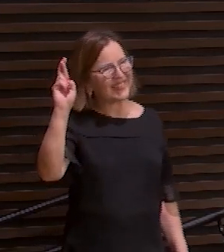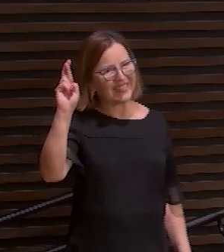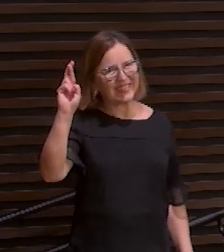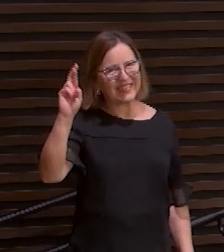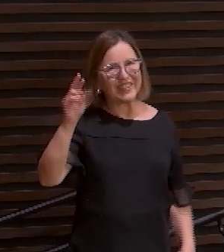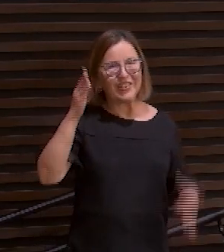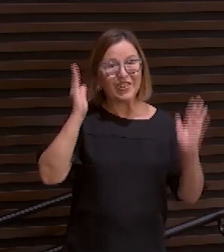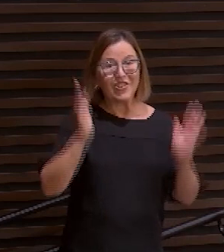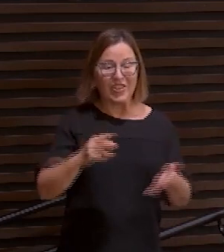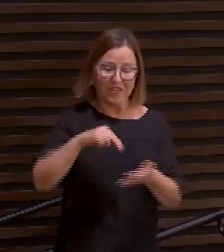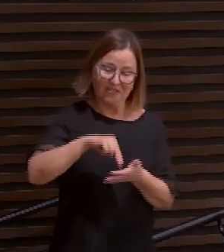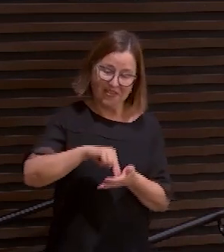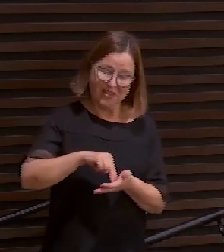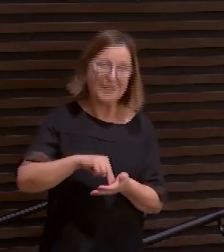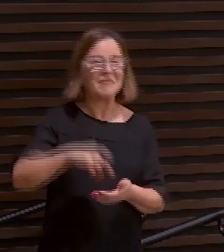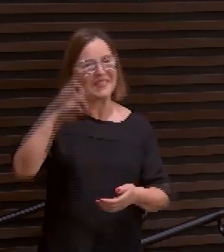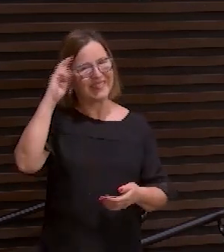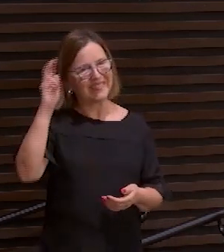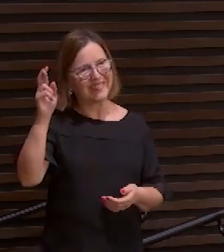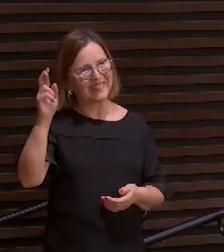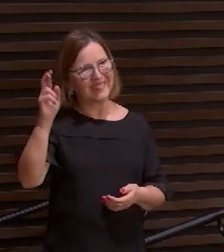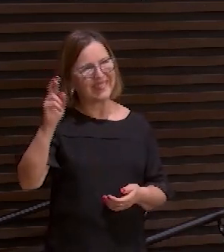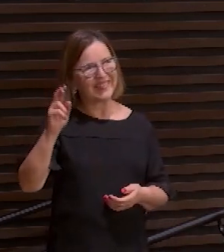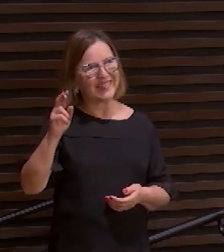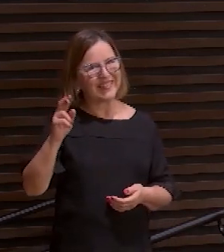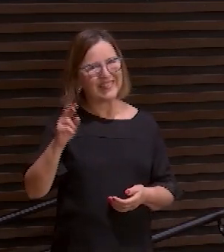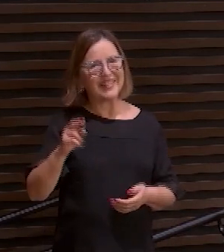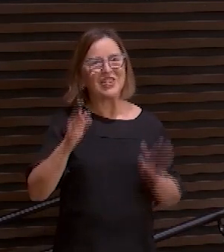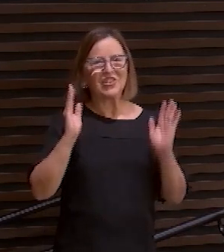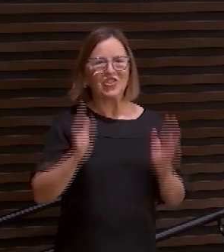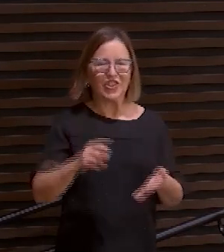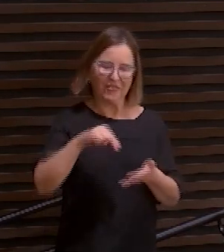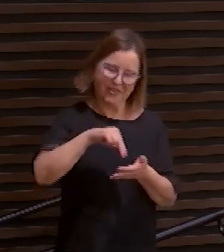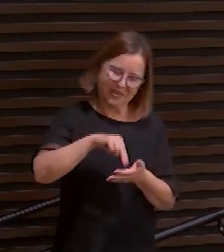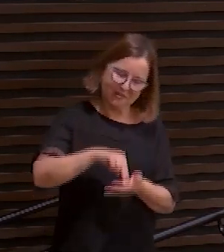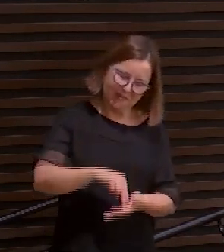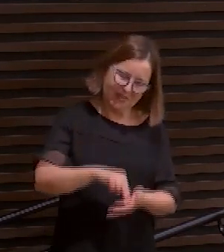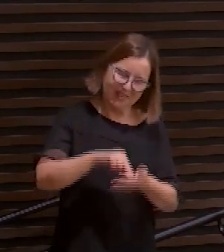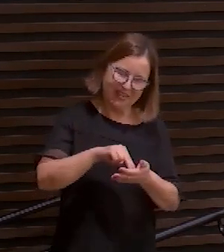foram firmados no Senhor. Foram